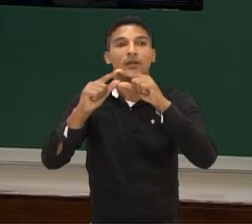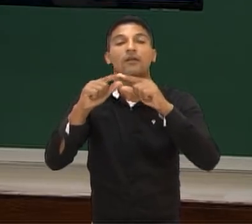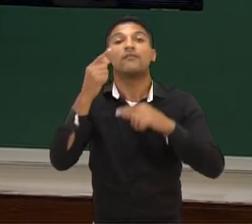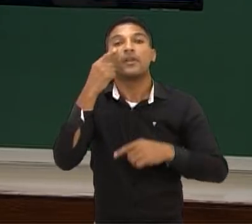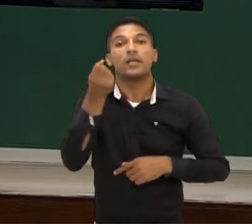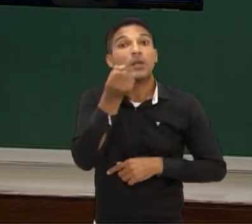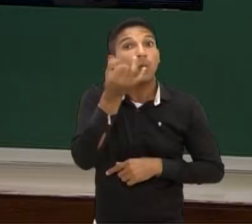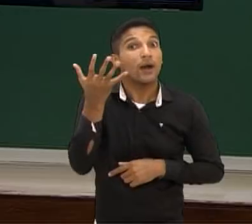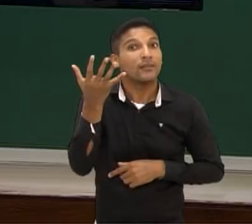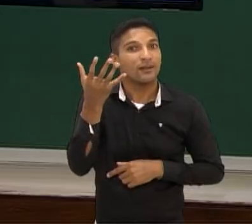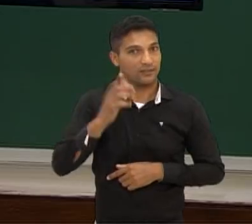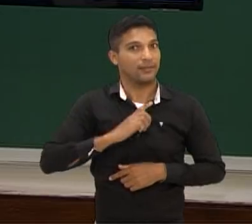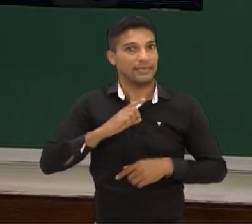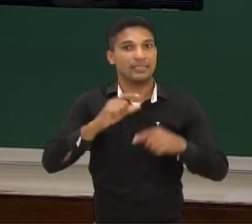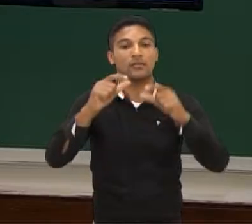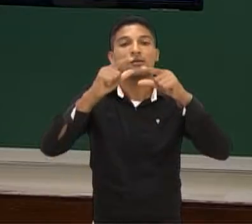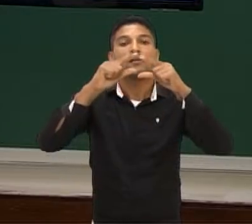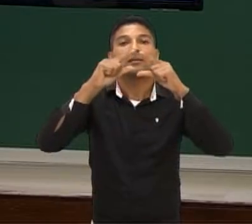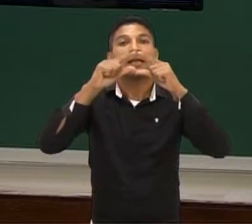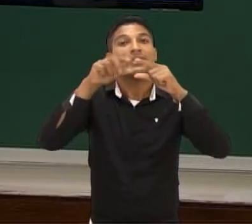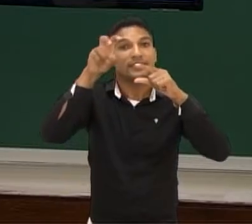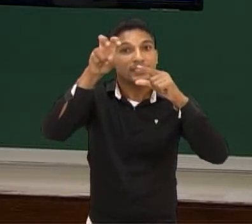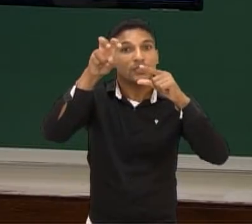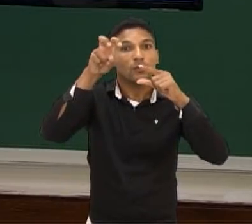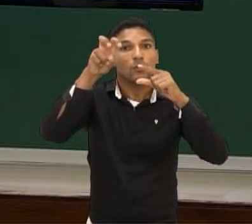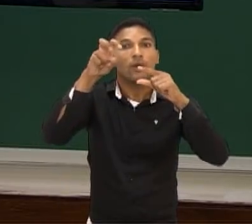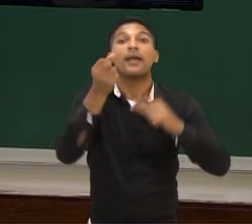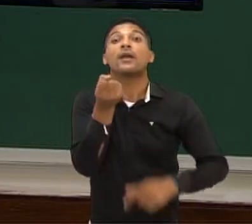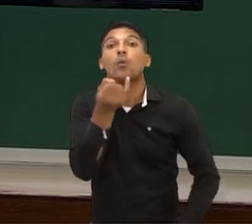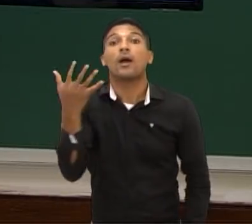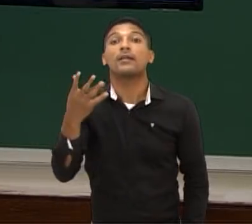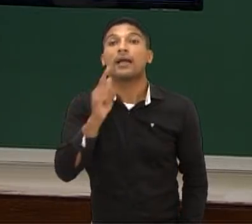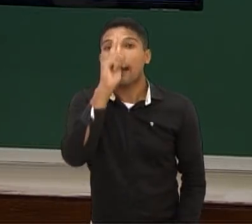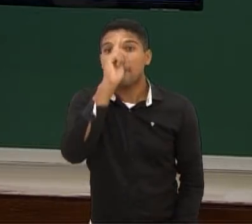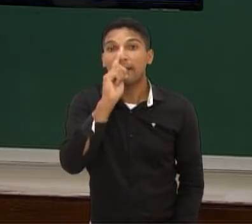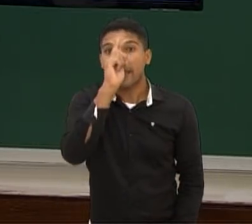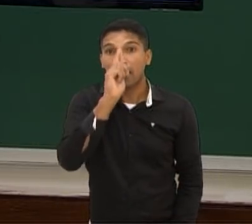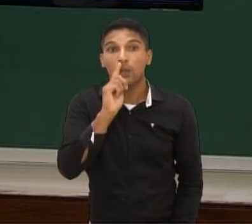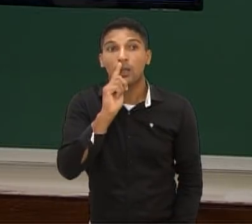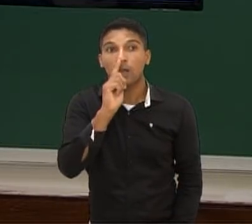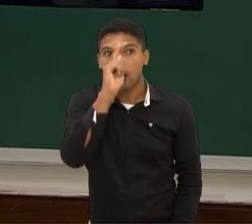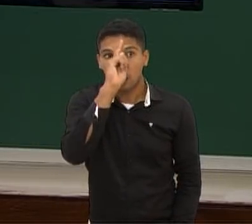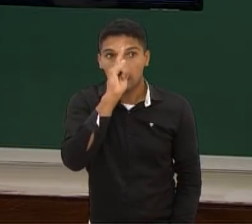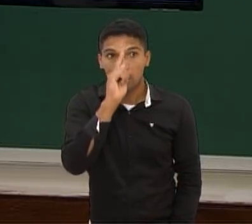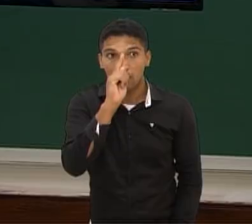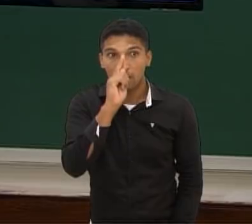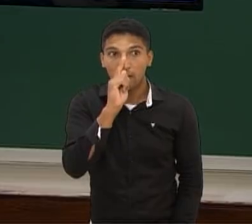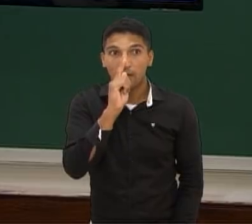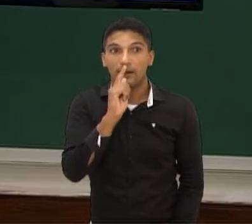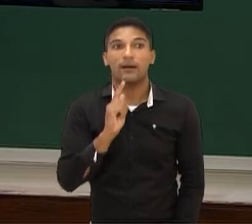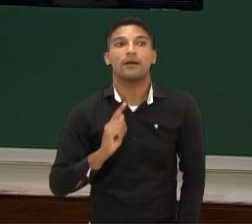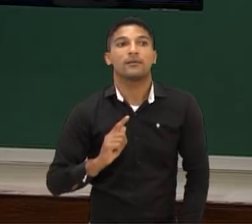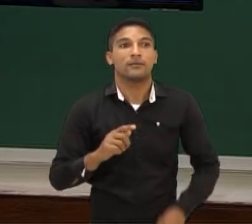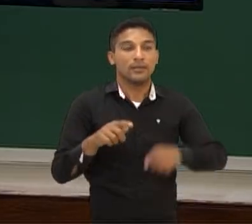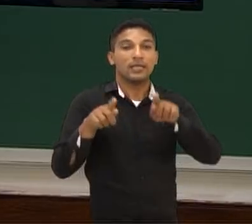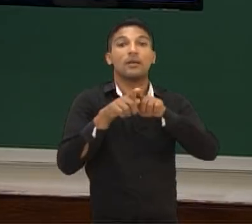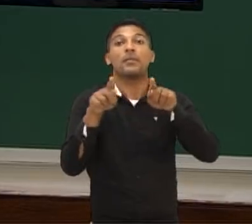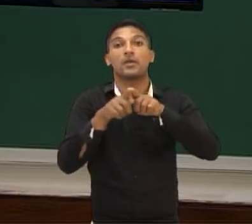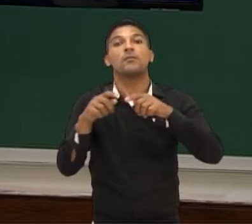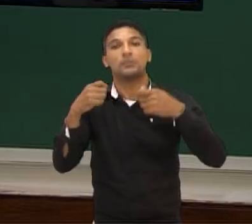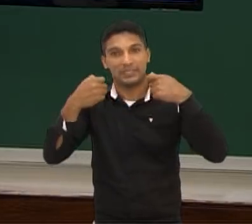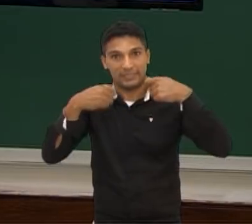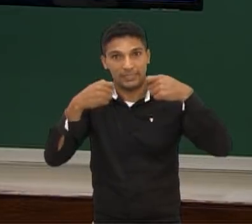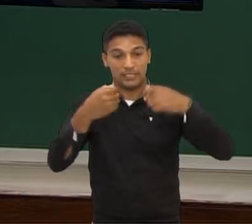verificamos agora, e quantos desses são coloridos. A partir disso, verificar qual é o número misto, qual que é a fração imprópria